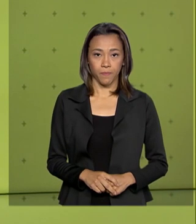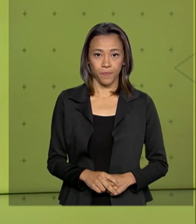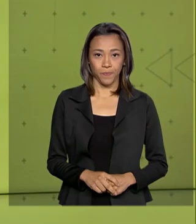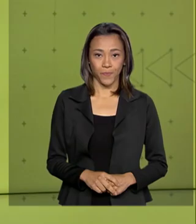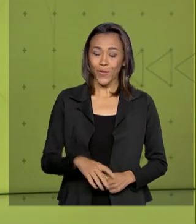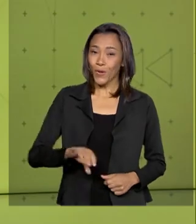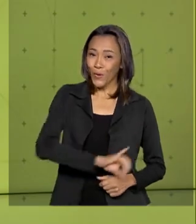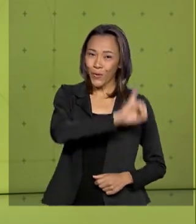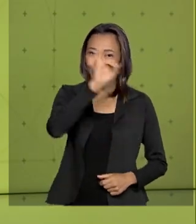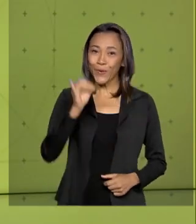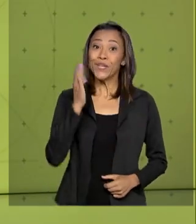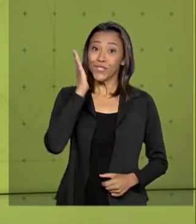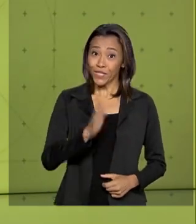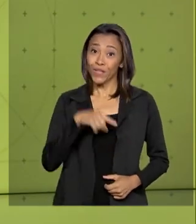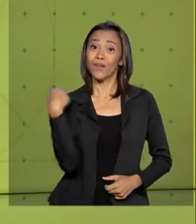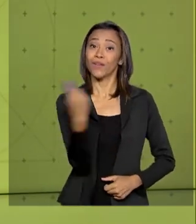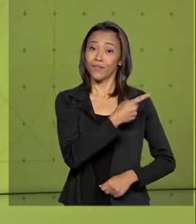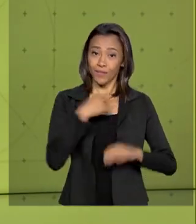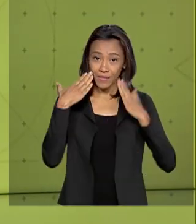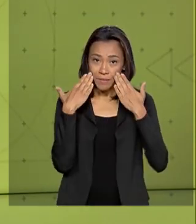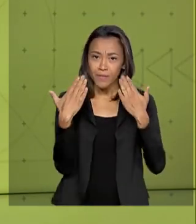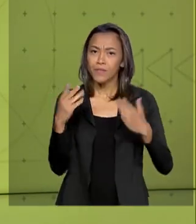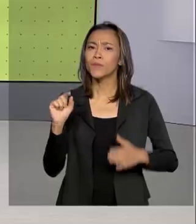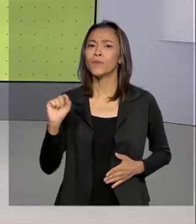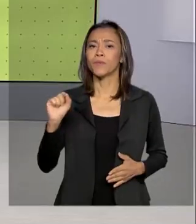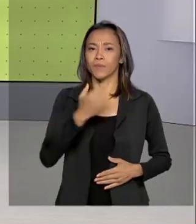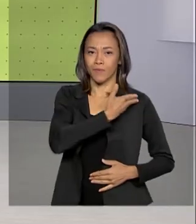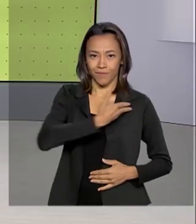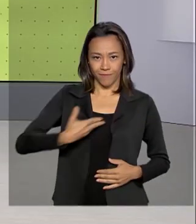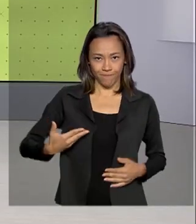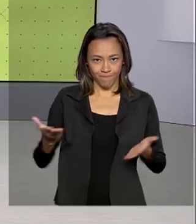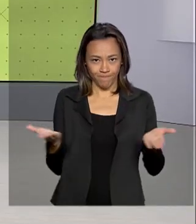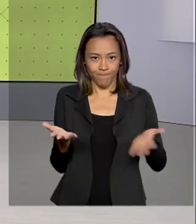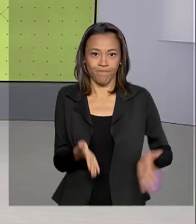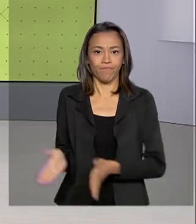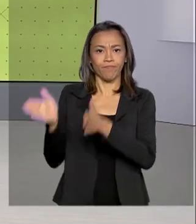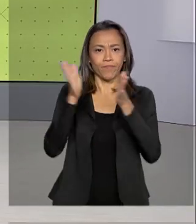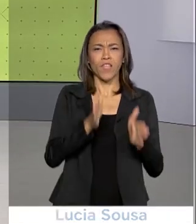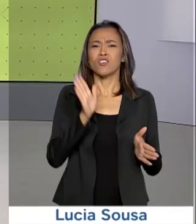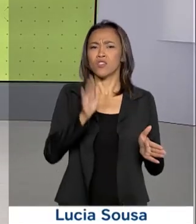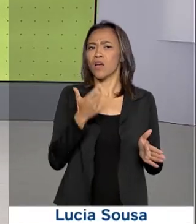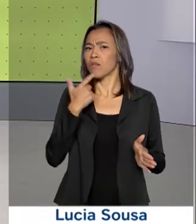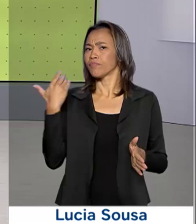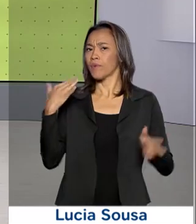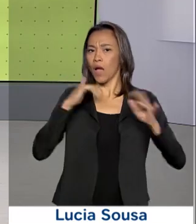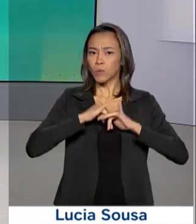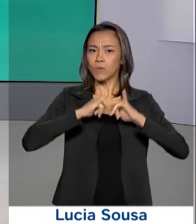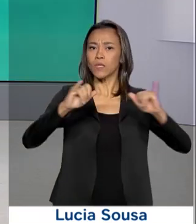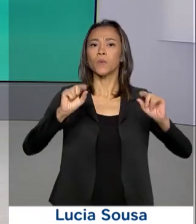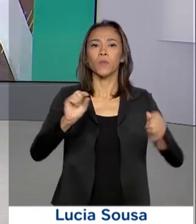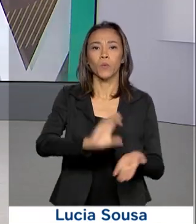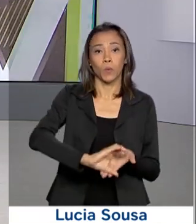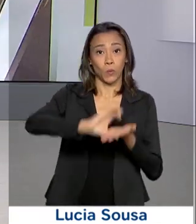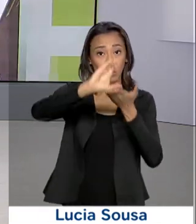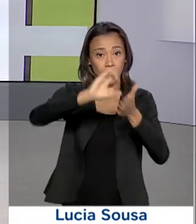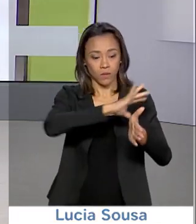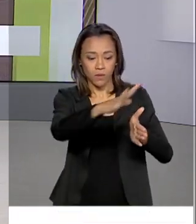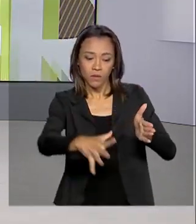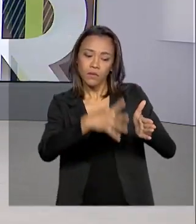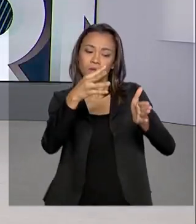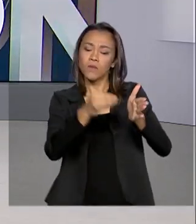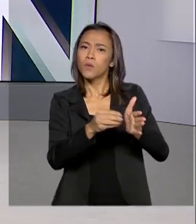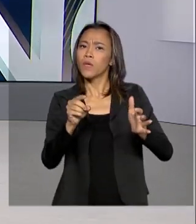olá já estamos no ar com o governo agora foi anunciada a criação do conselho da amazônia que vai aliar preservação